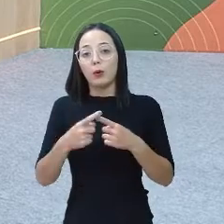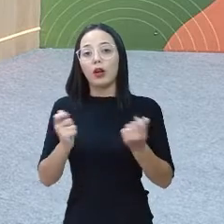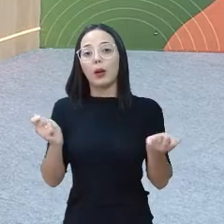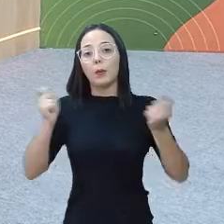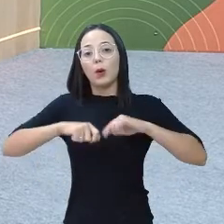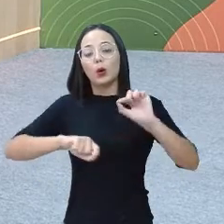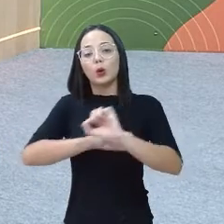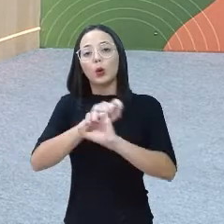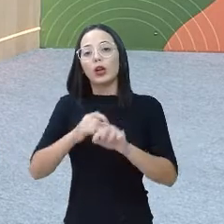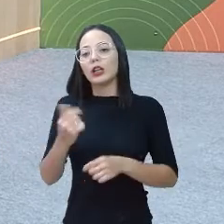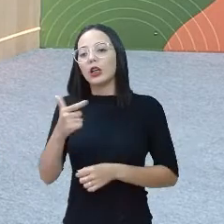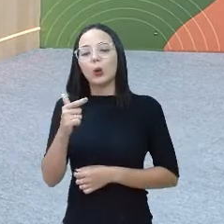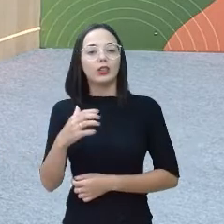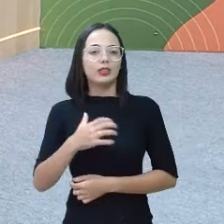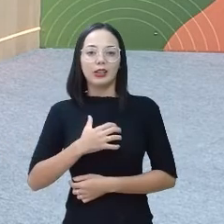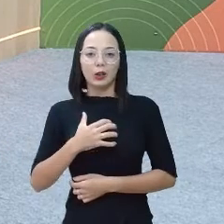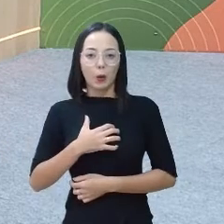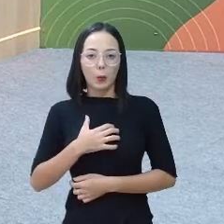ser assintomático,